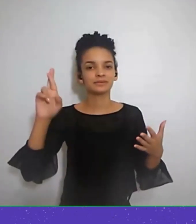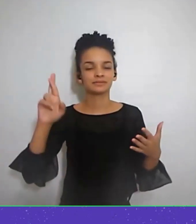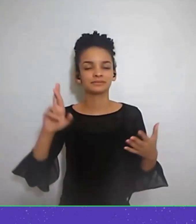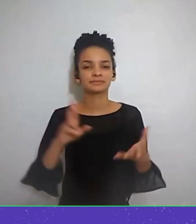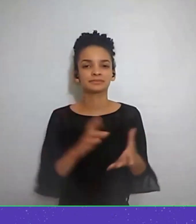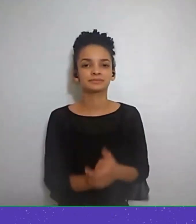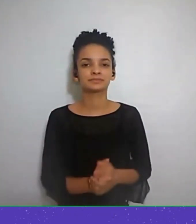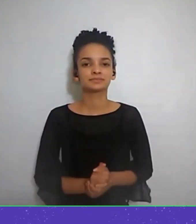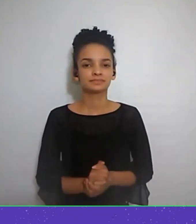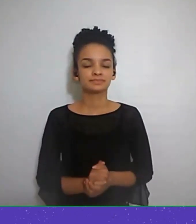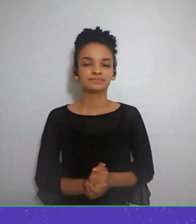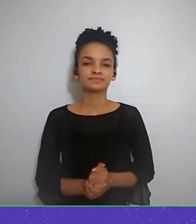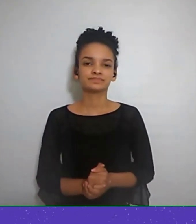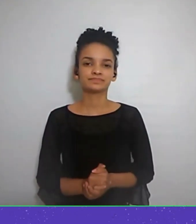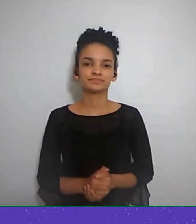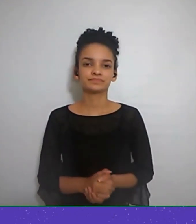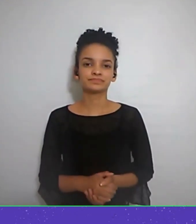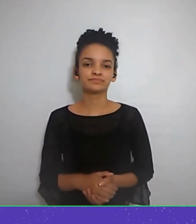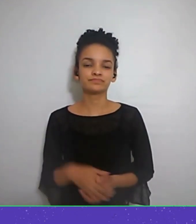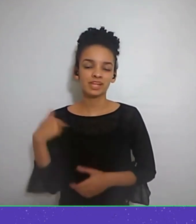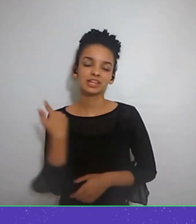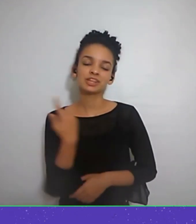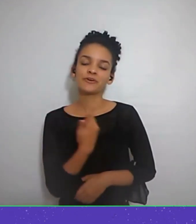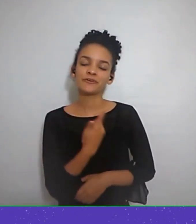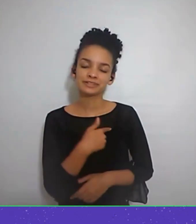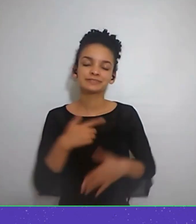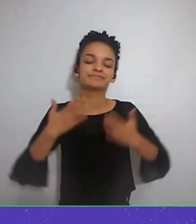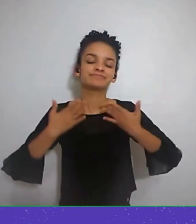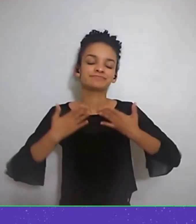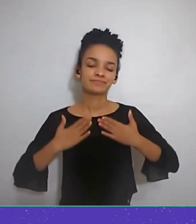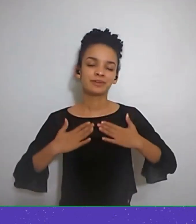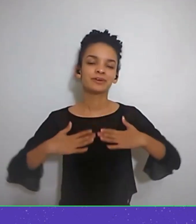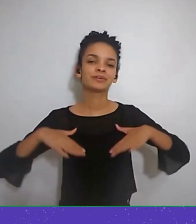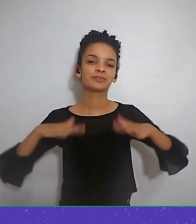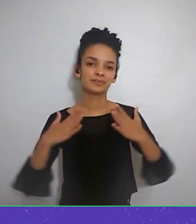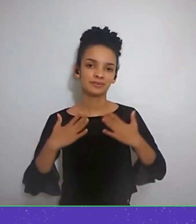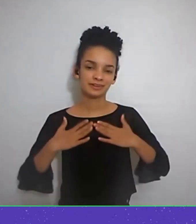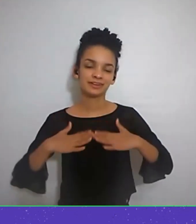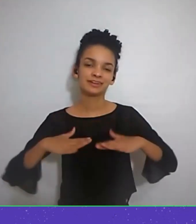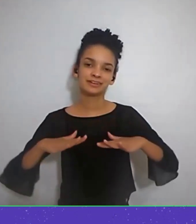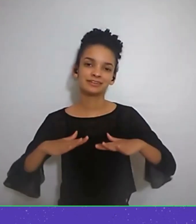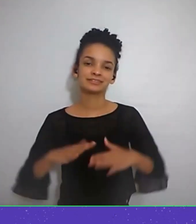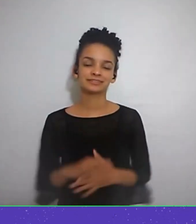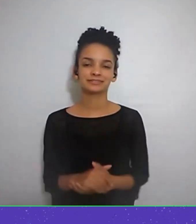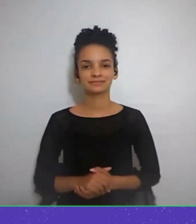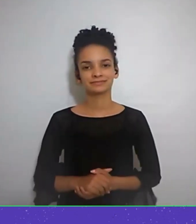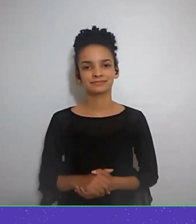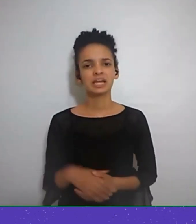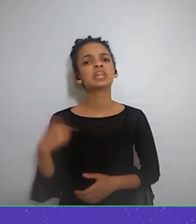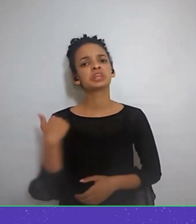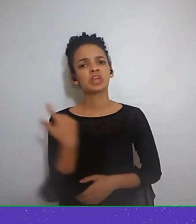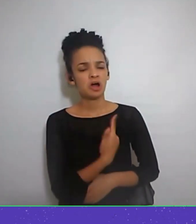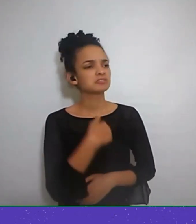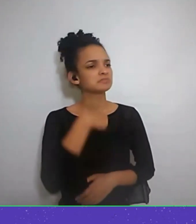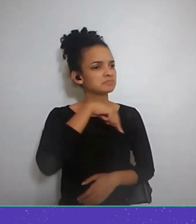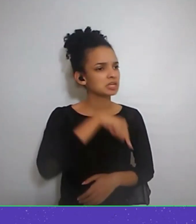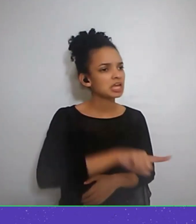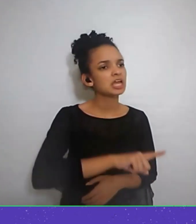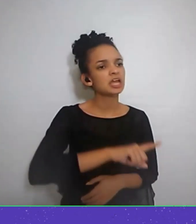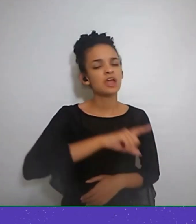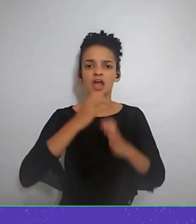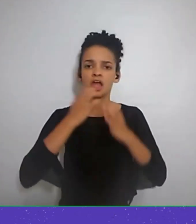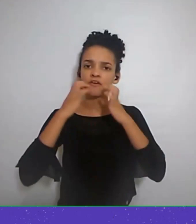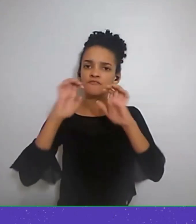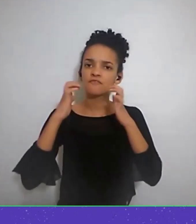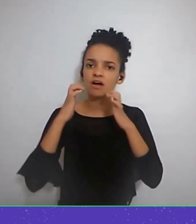no descanso. Embora saímos, suamos, mas a nossa alma